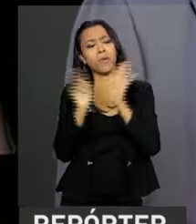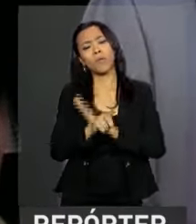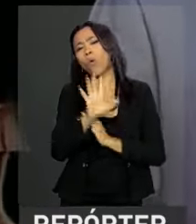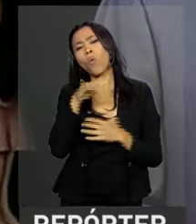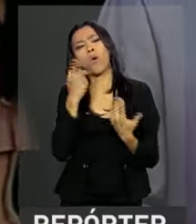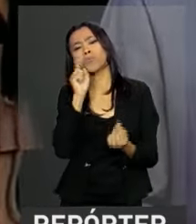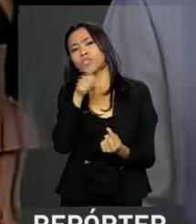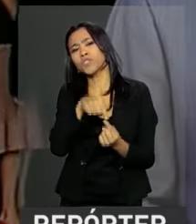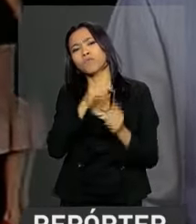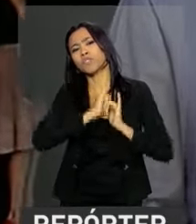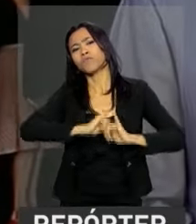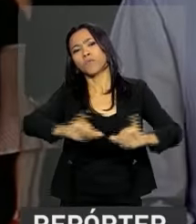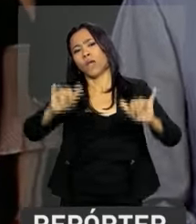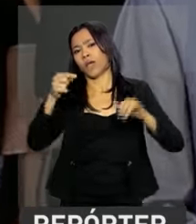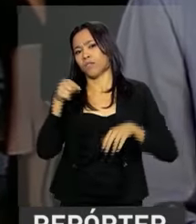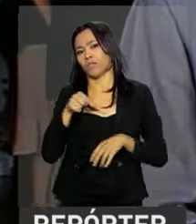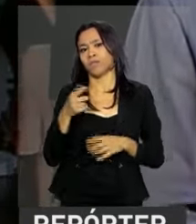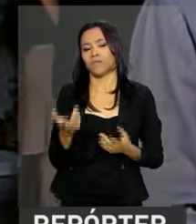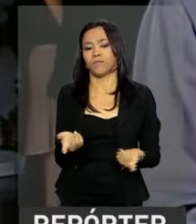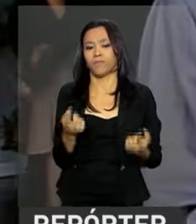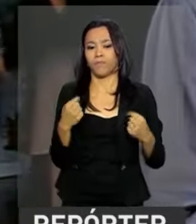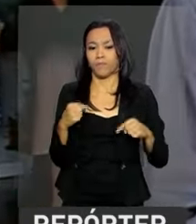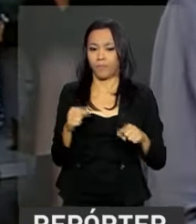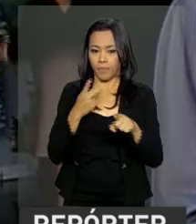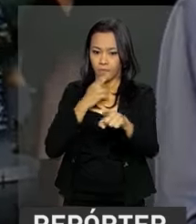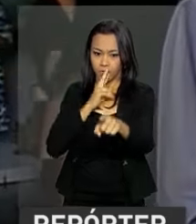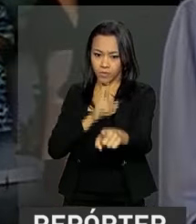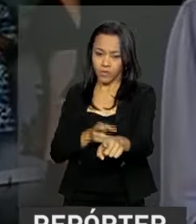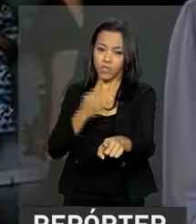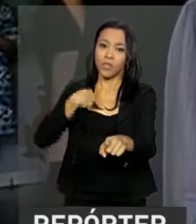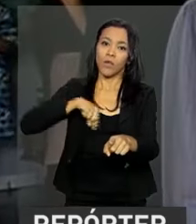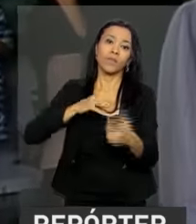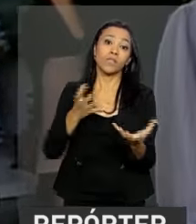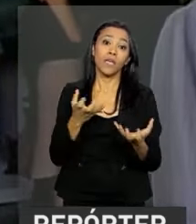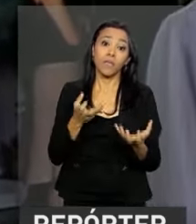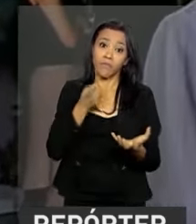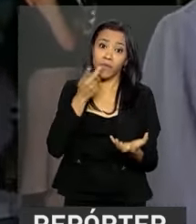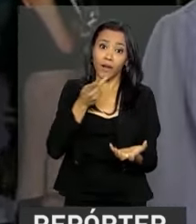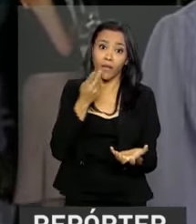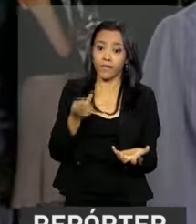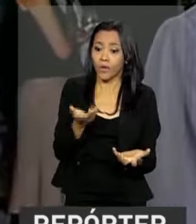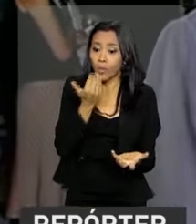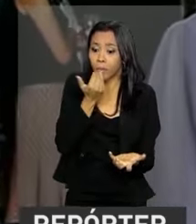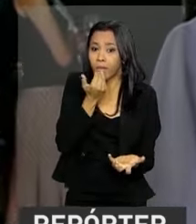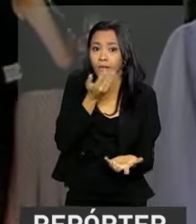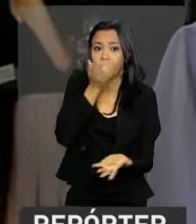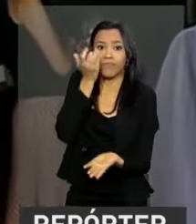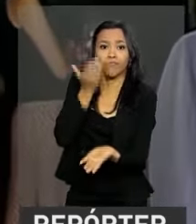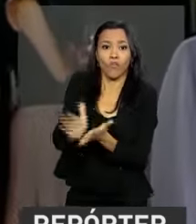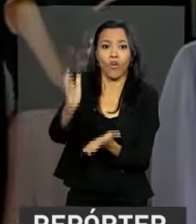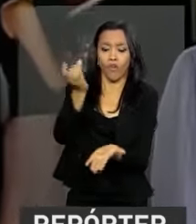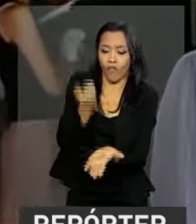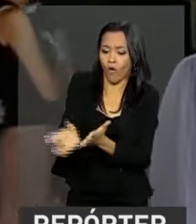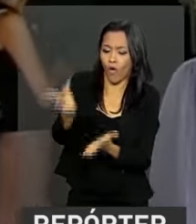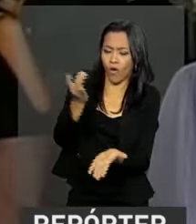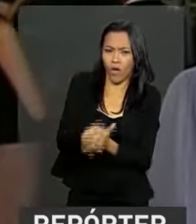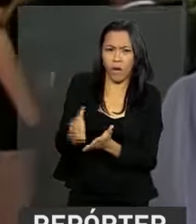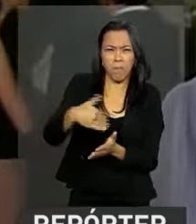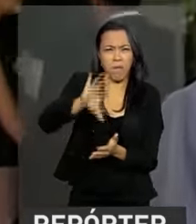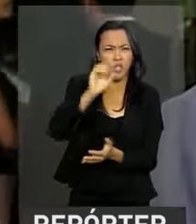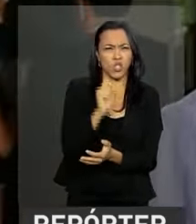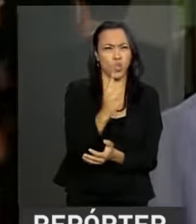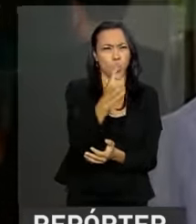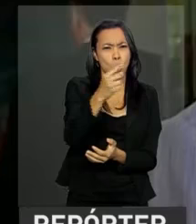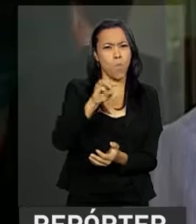campanha nós queremos colocar em evidência se volume extraordinário de perdas de alimentos mais de um milhão de toneladas de